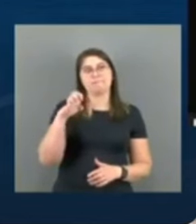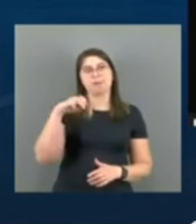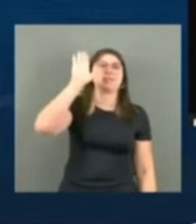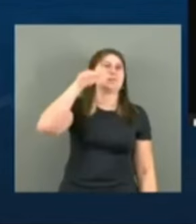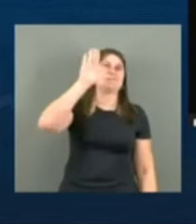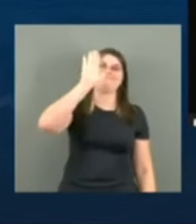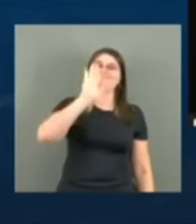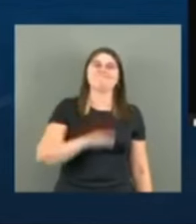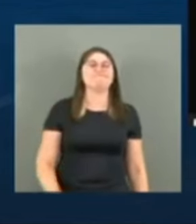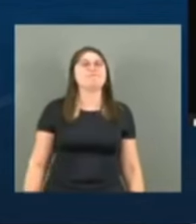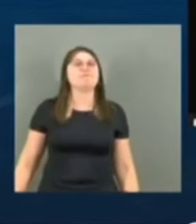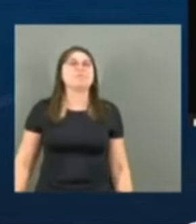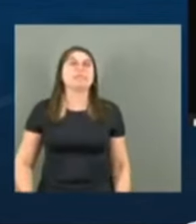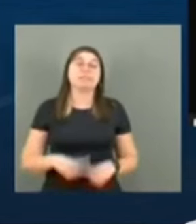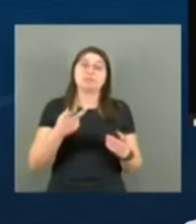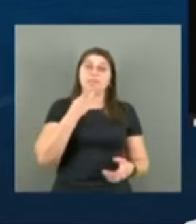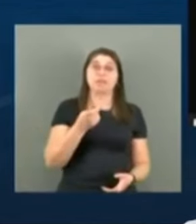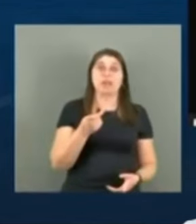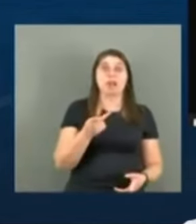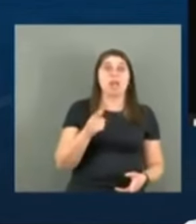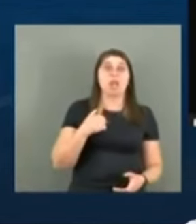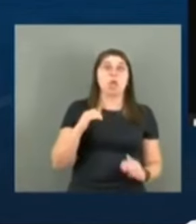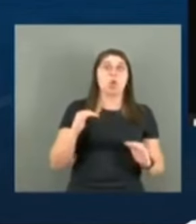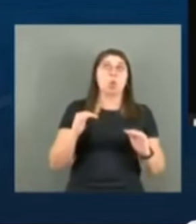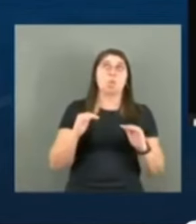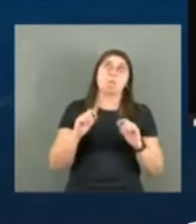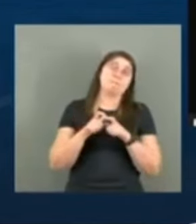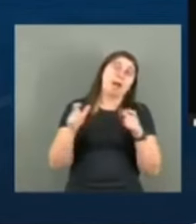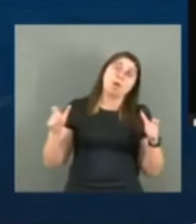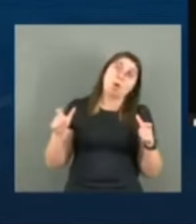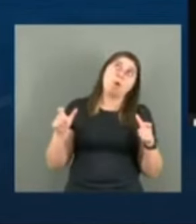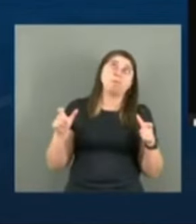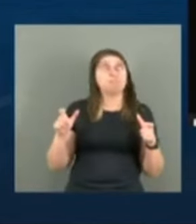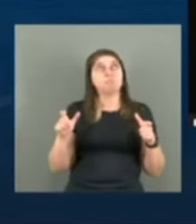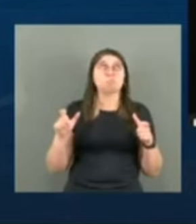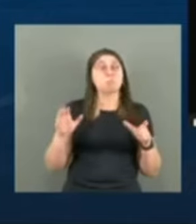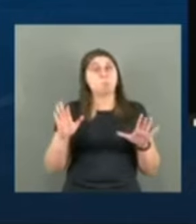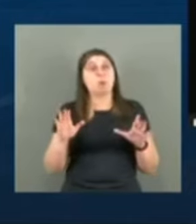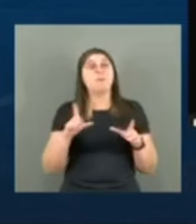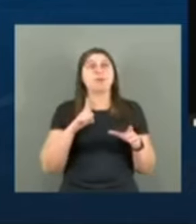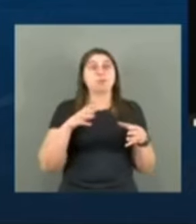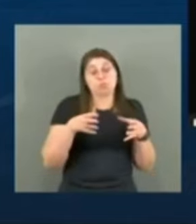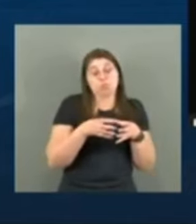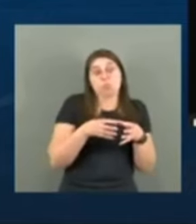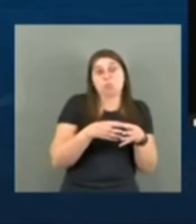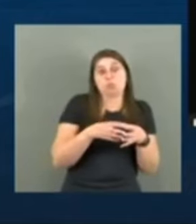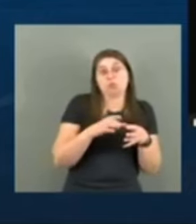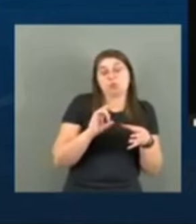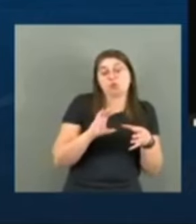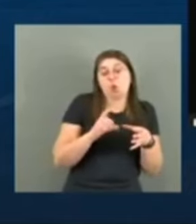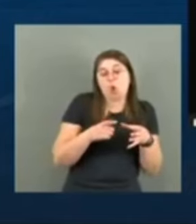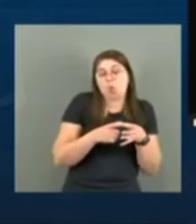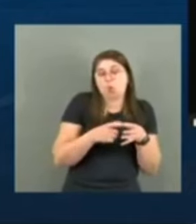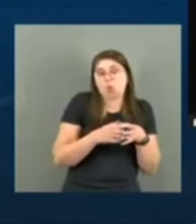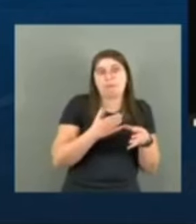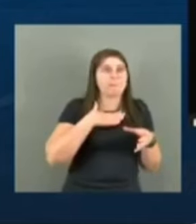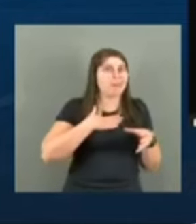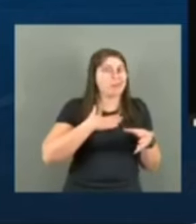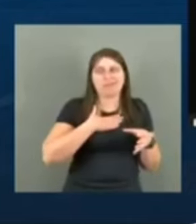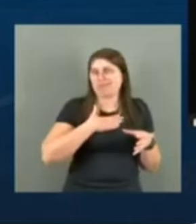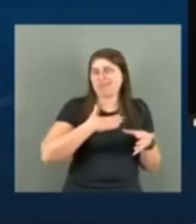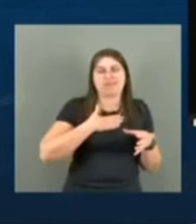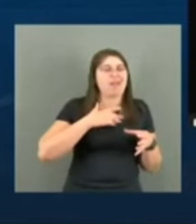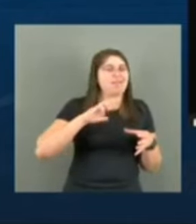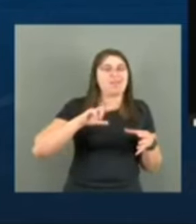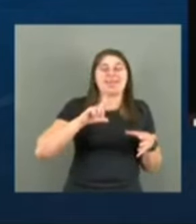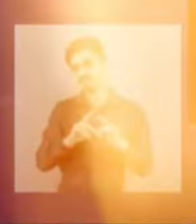fazer algo comigo. Eu venho falar para você, se não fui o maior, fui um dos maiores. Tá? Porque eu tinha um grupo, mas não existe só o grupo do Willian. Não sou só eu que